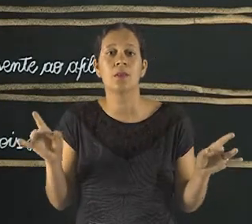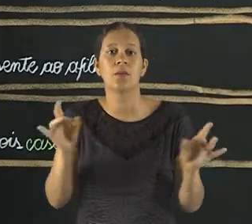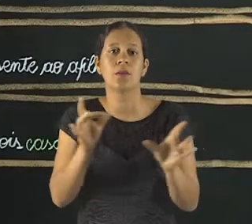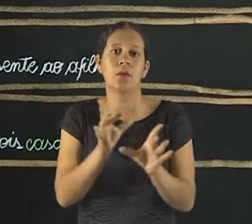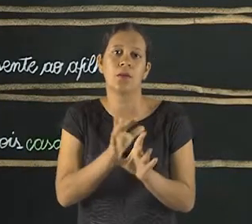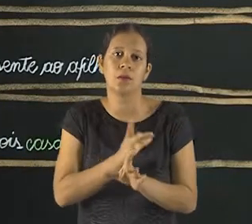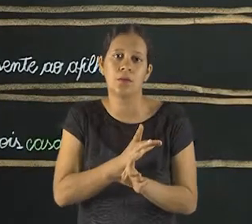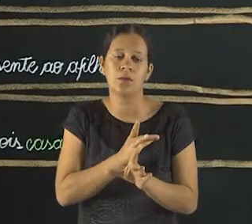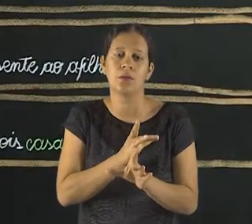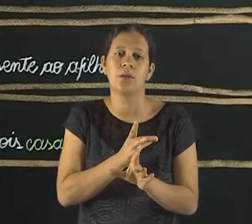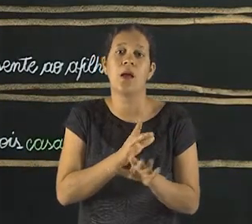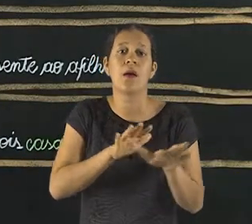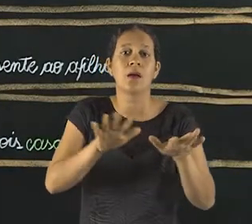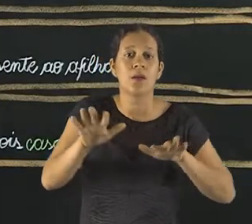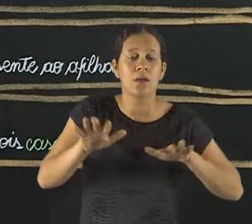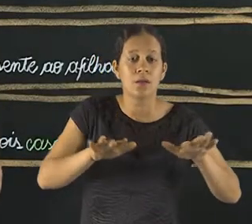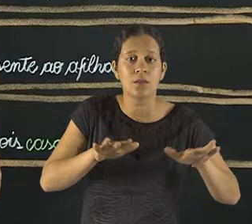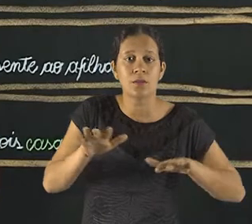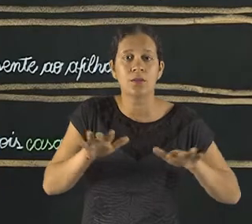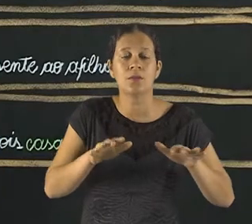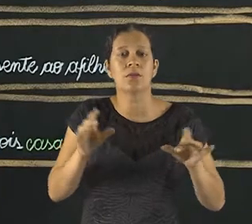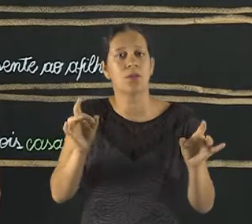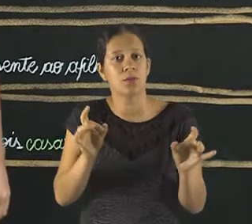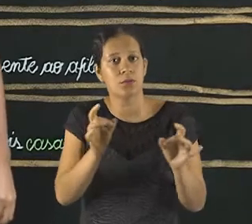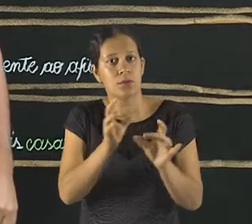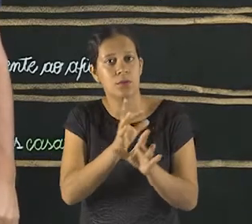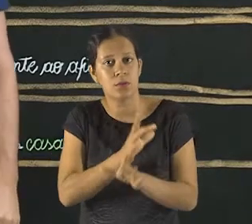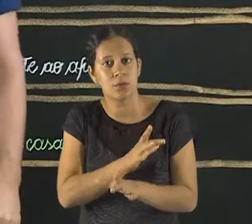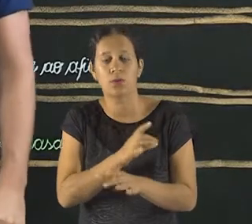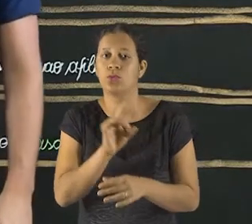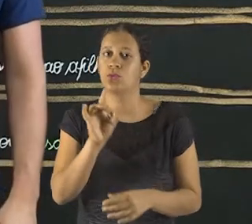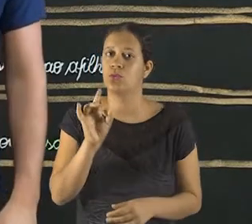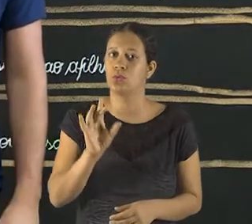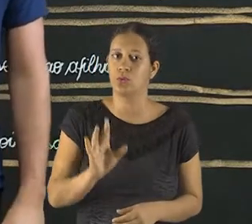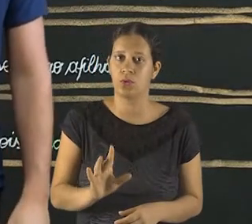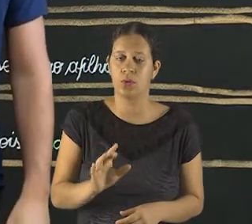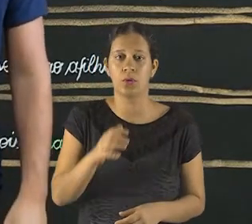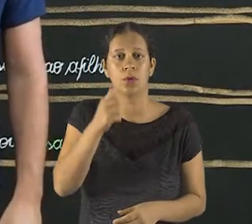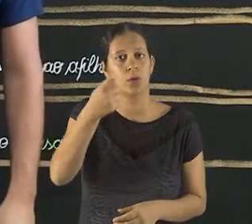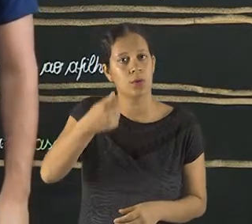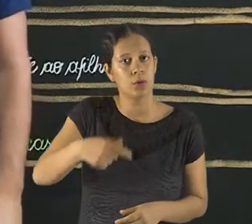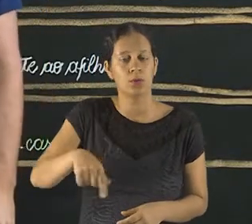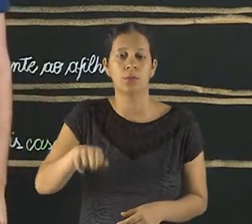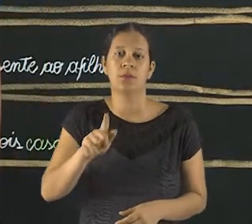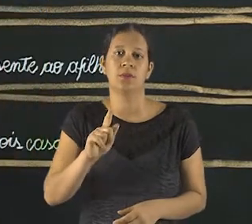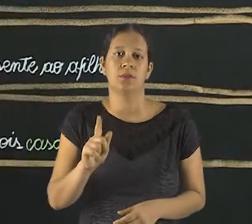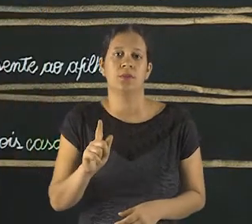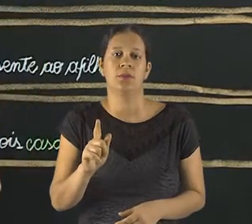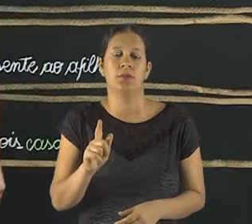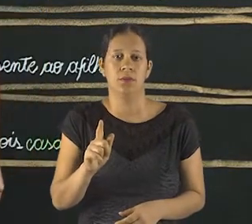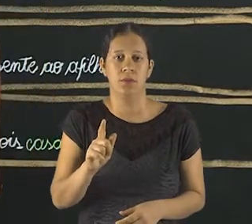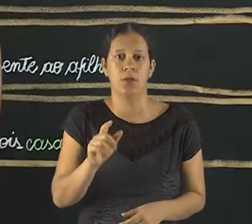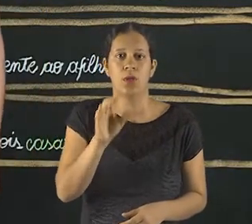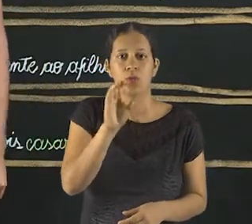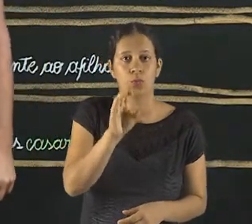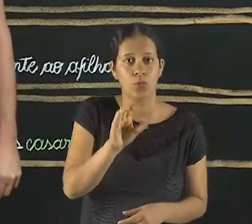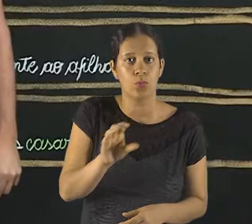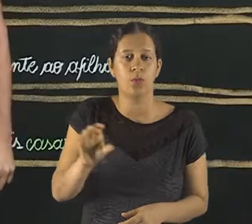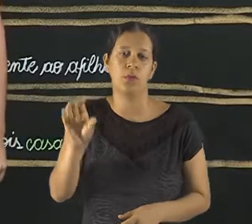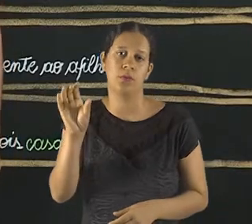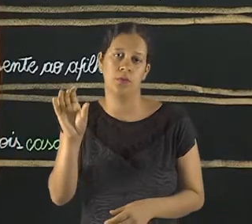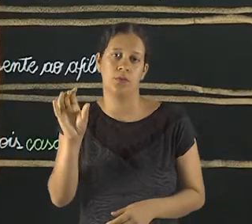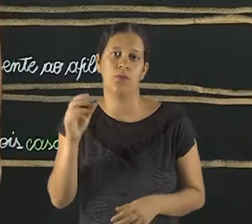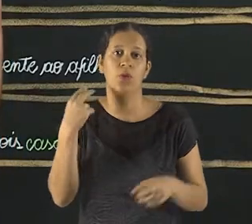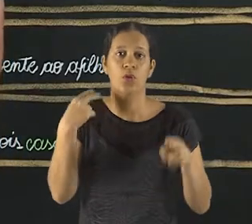novela terminou. A ação de terminar por si só é significativa, é suficiente. Então eu não preciso de um complemento, que